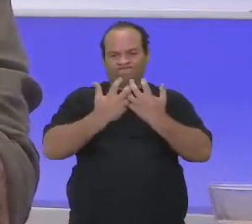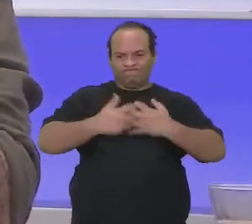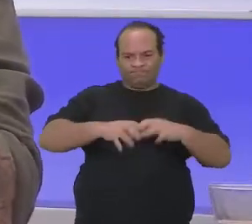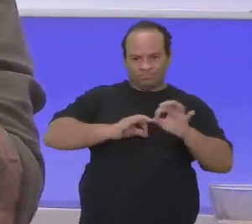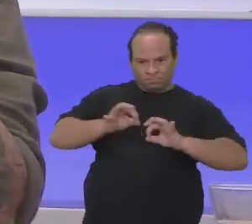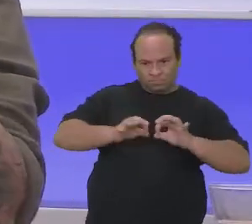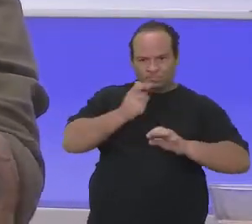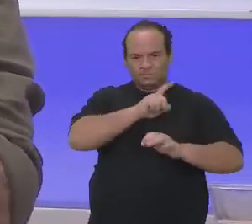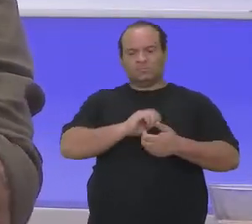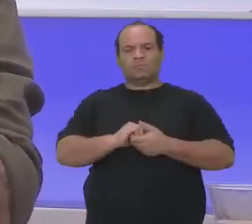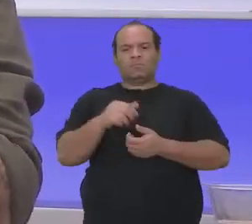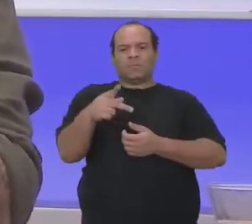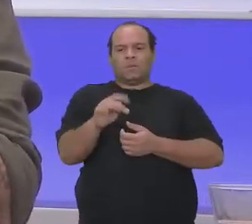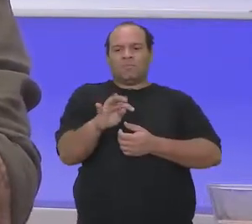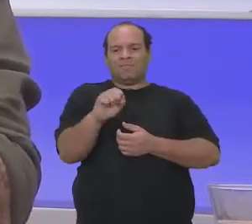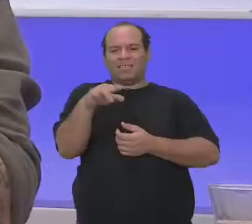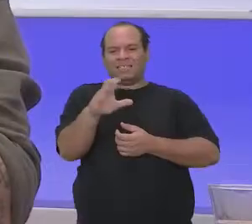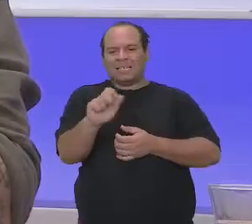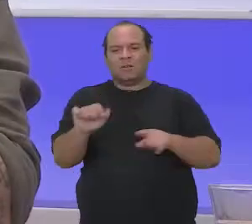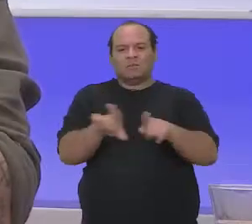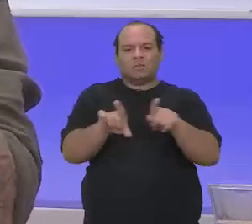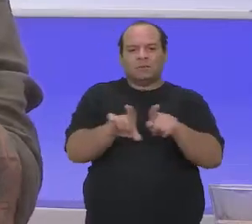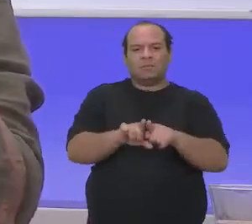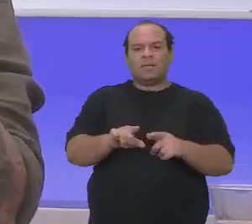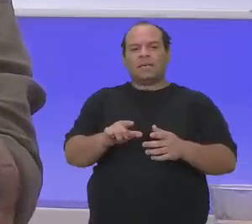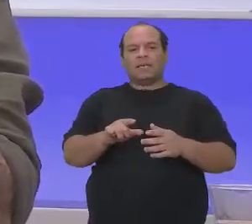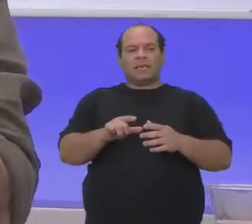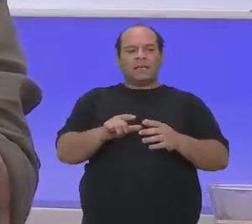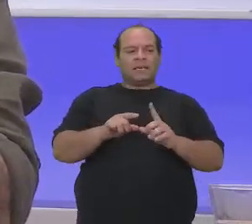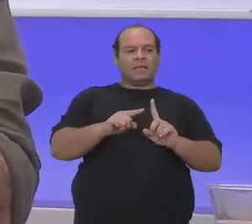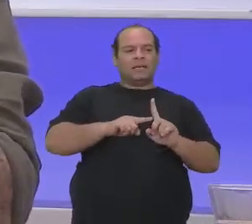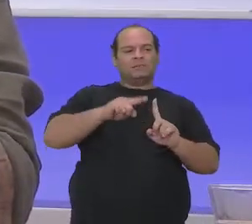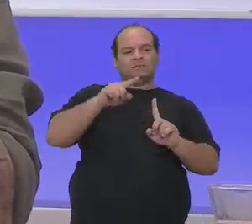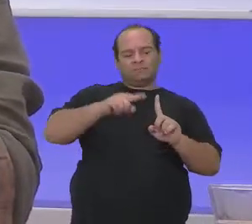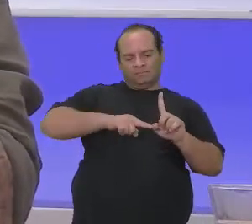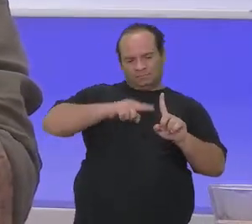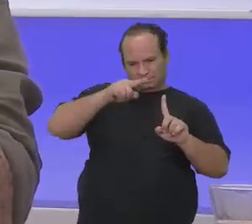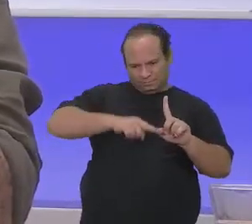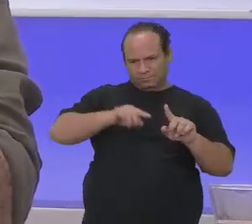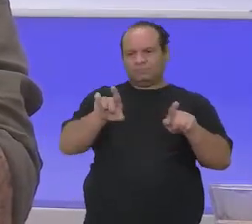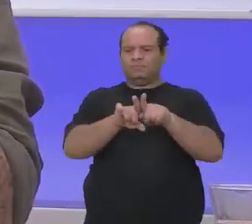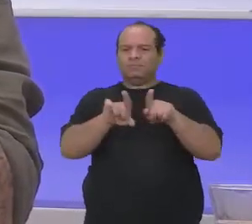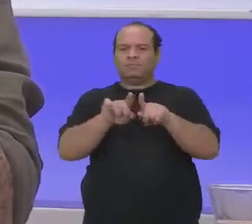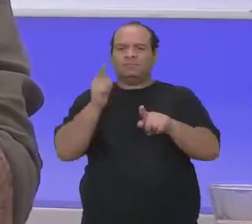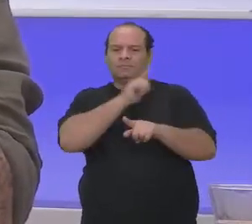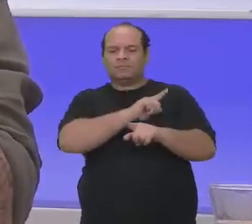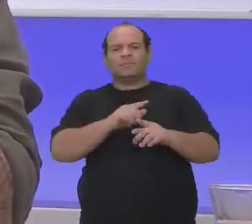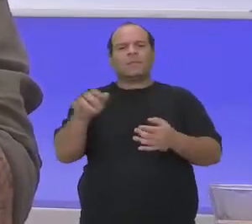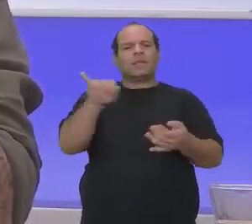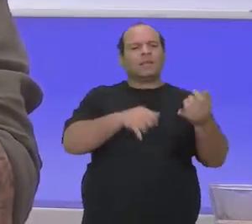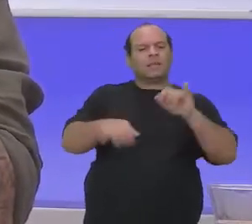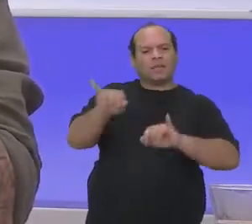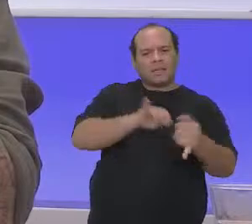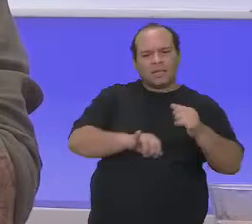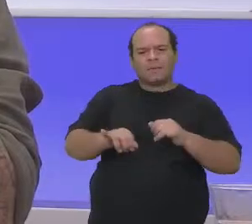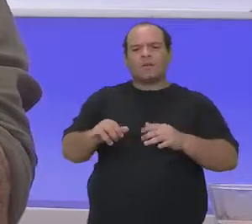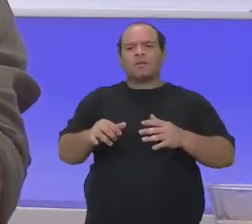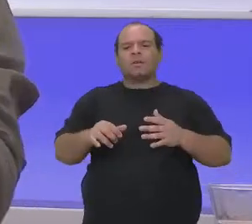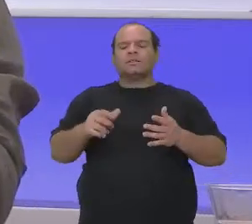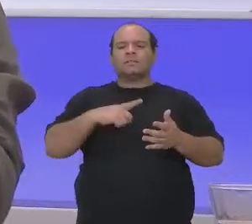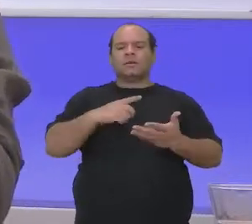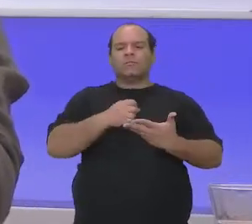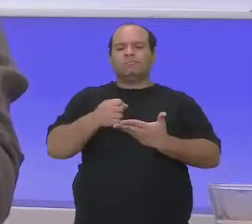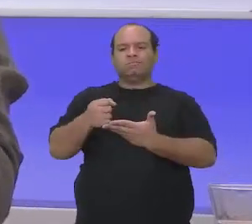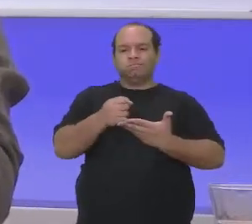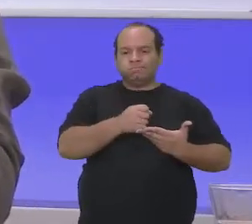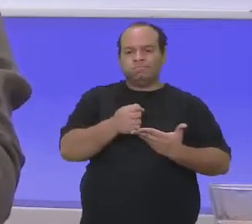atuando. A energia térmica é quando eu estou aquecendo algo com o fogo. A energia química é quando eu estou movimentando algum